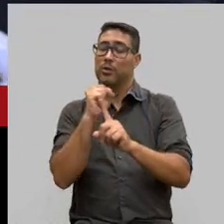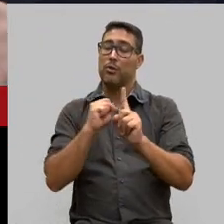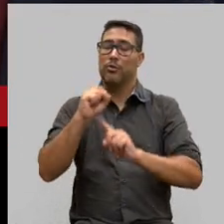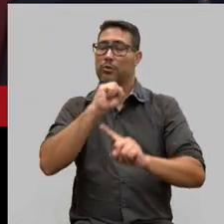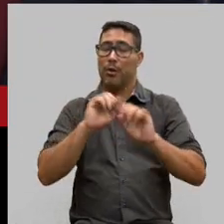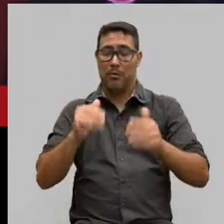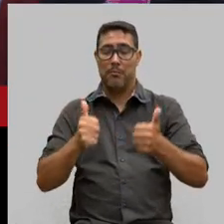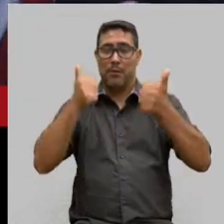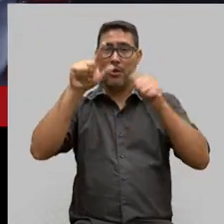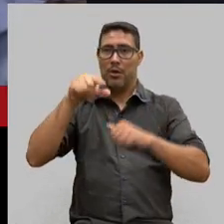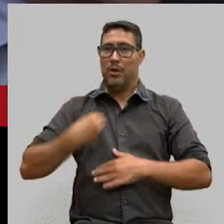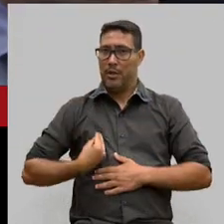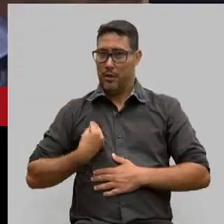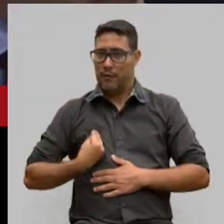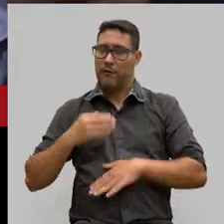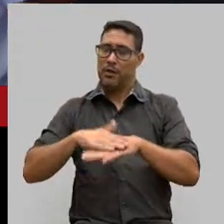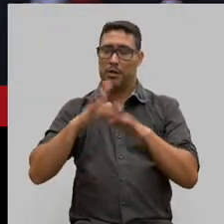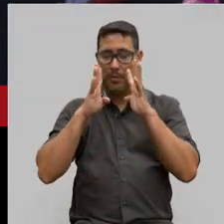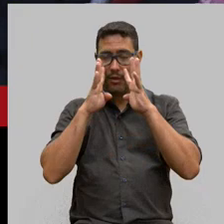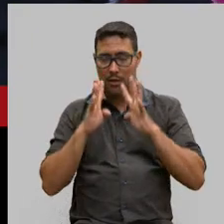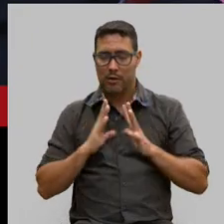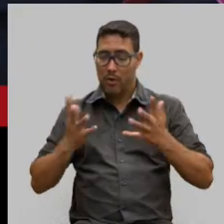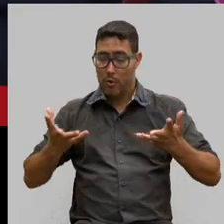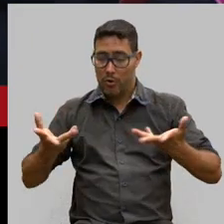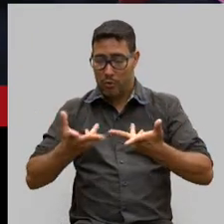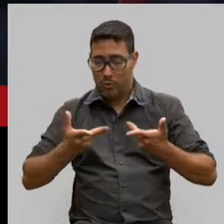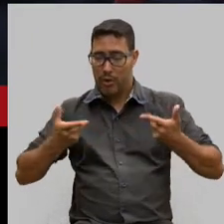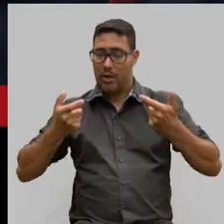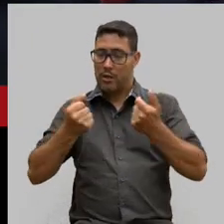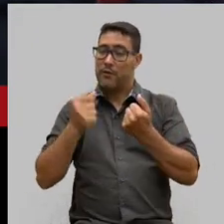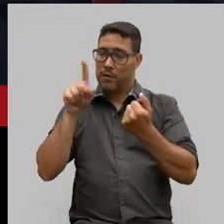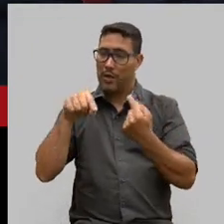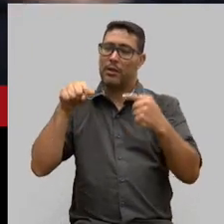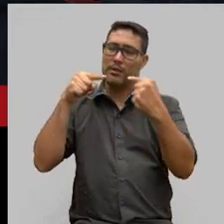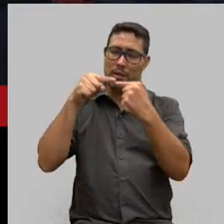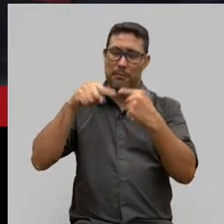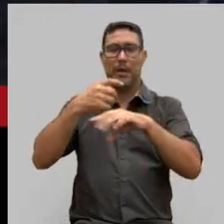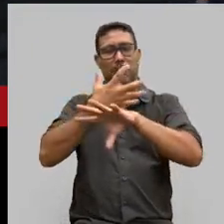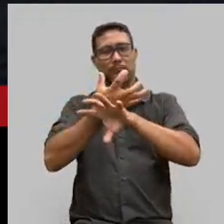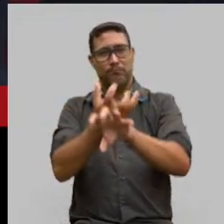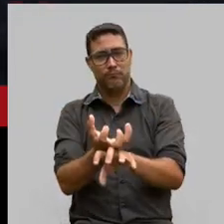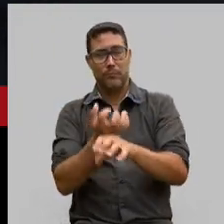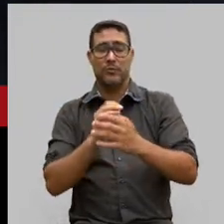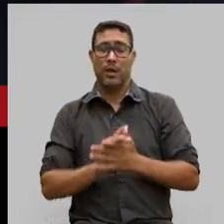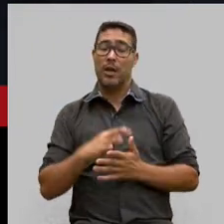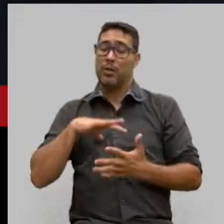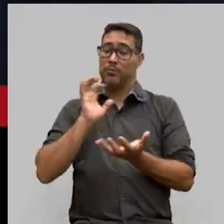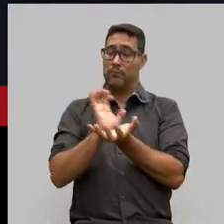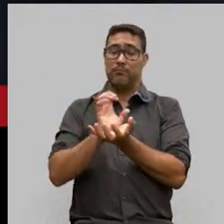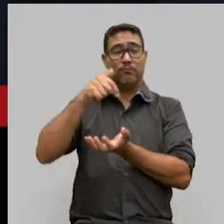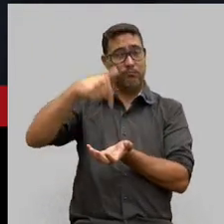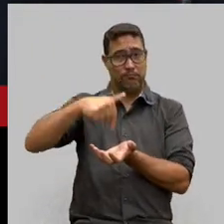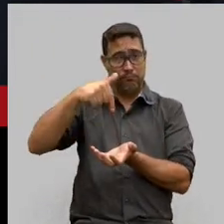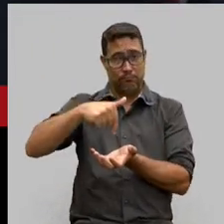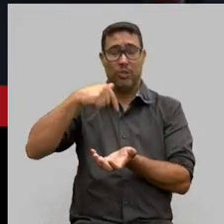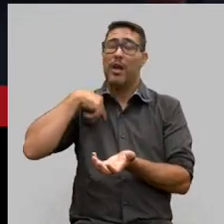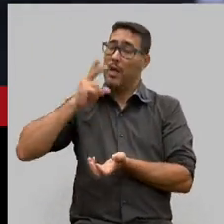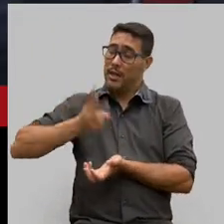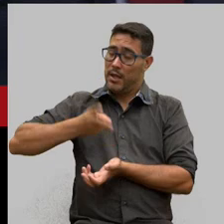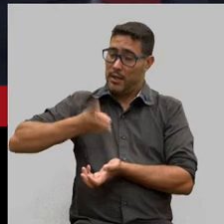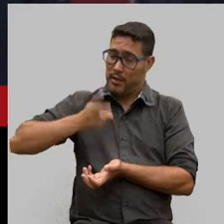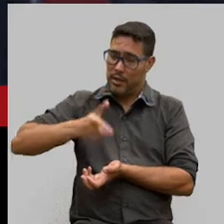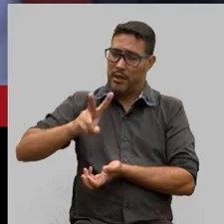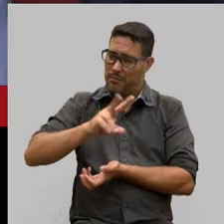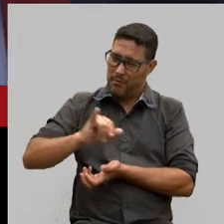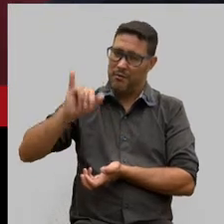atenção qualificada e multidisciplinar nossa comissão é sempre e é e sempre